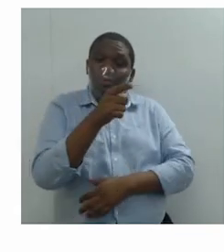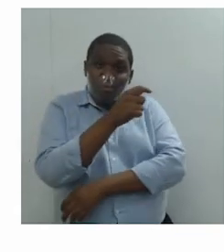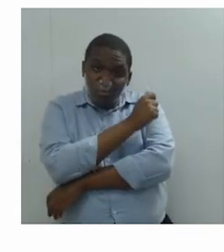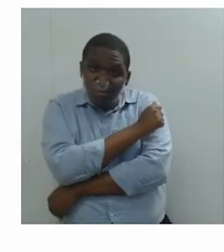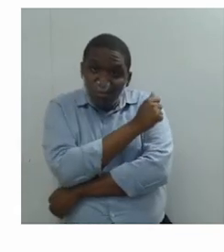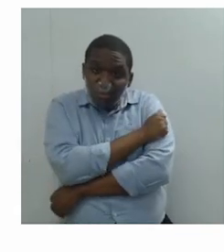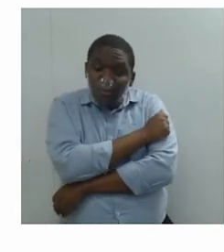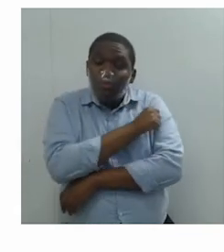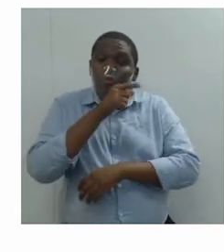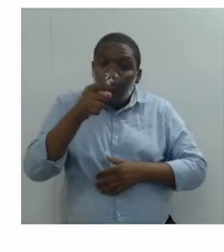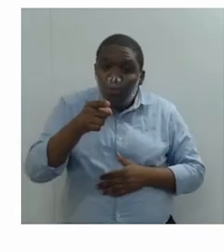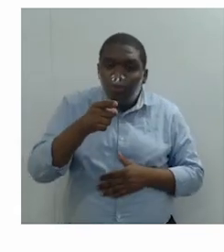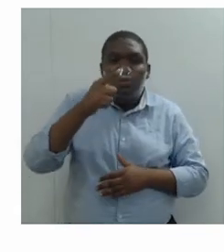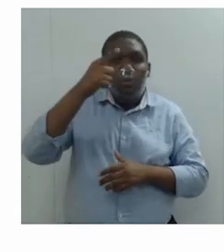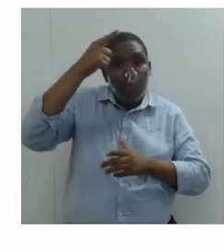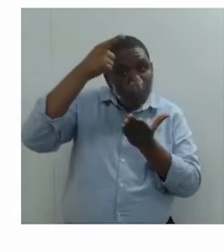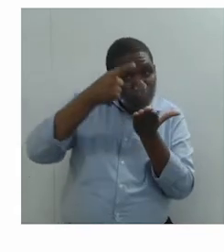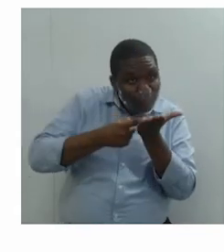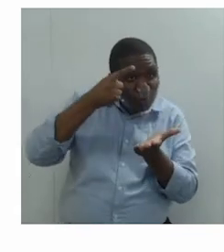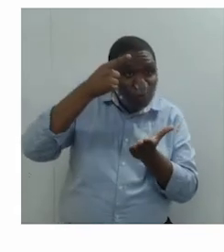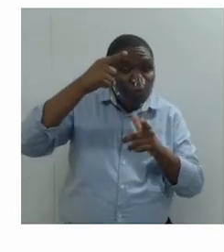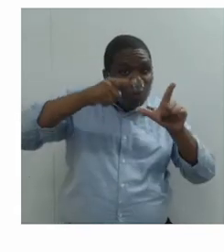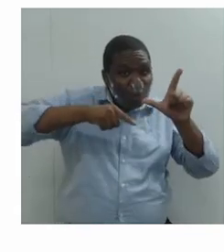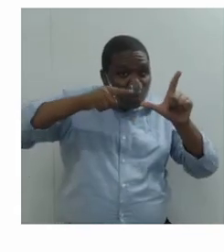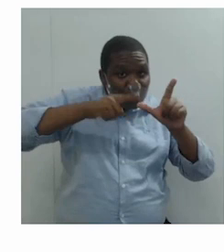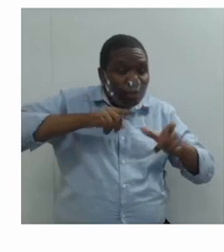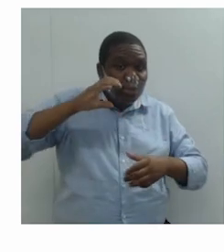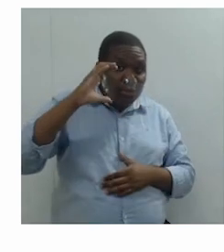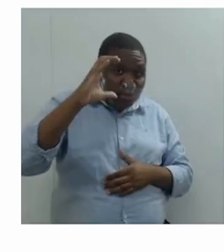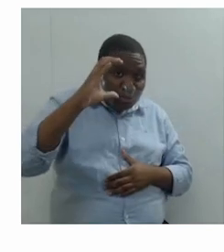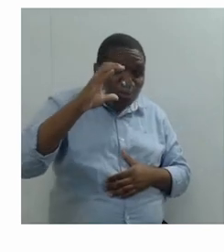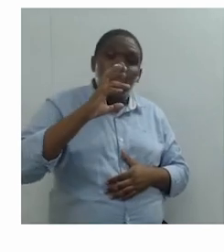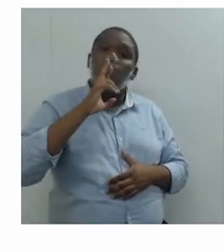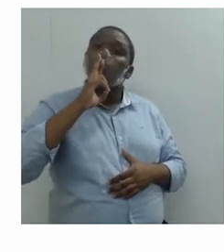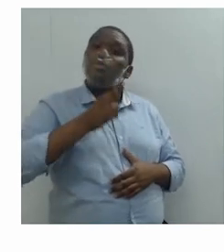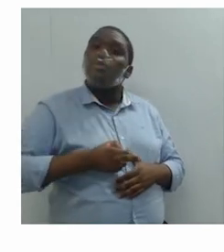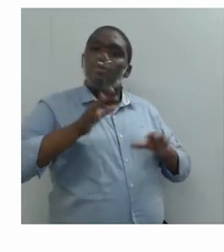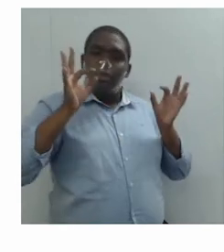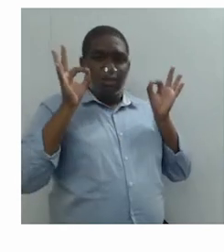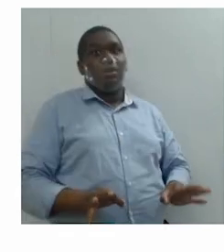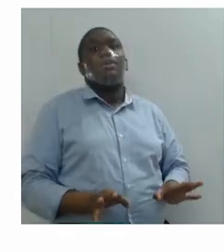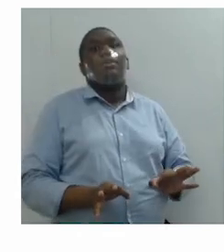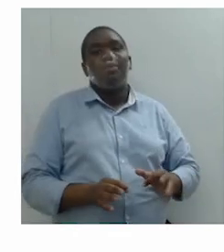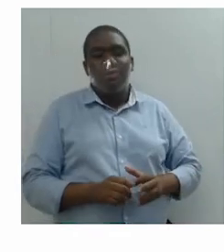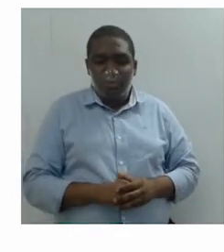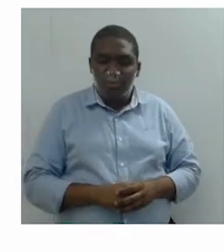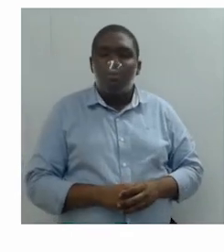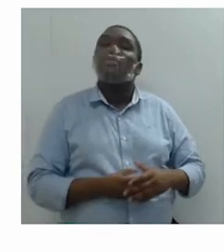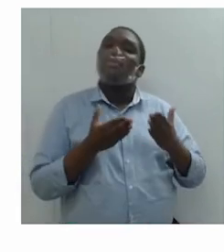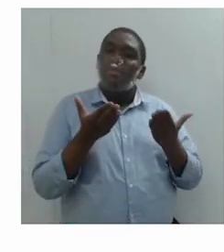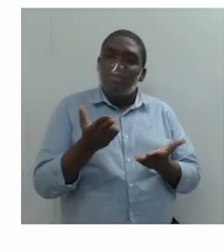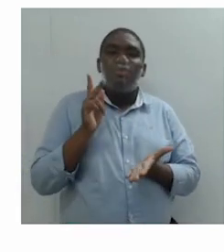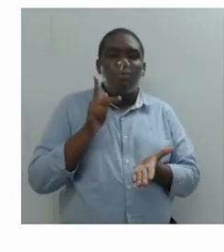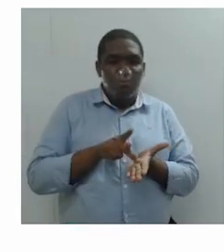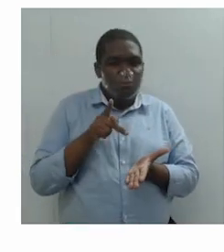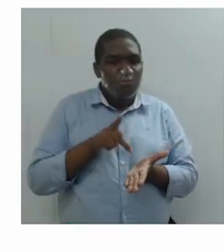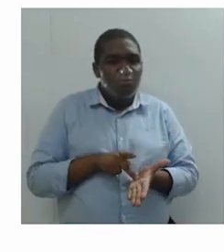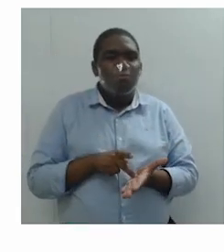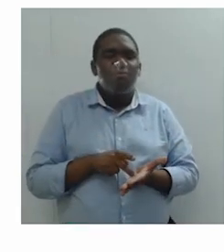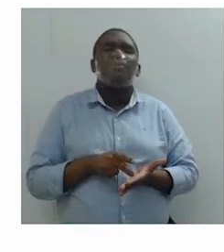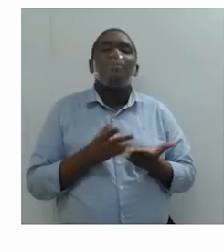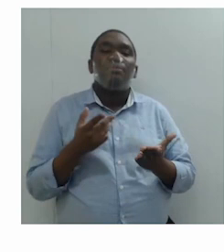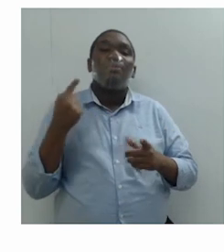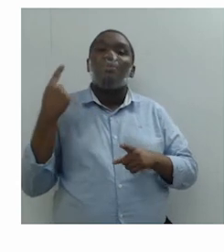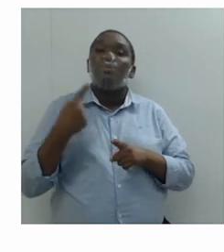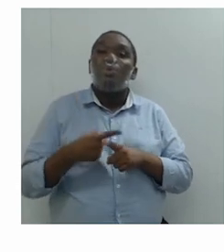estudante, que assinalou a alternativa C, você acertou. Isso mesmo. Por